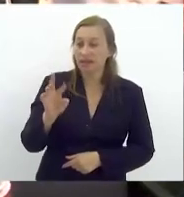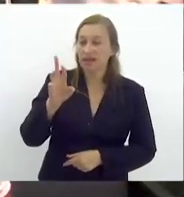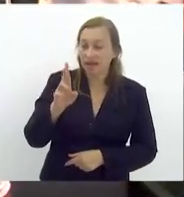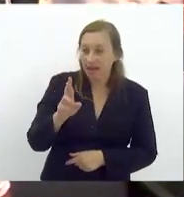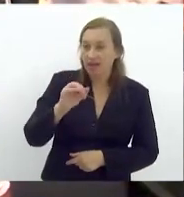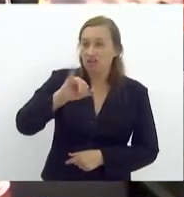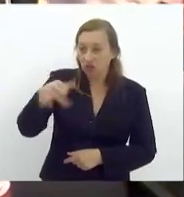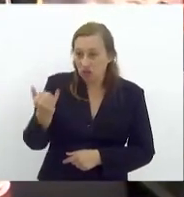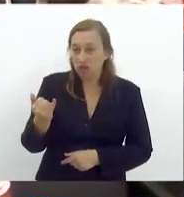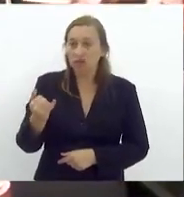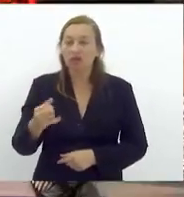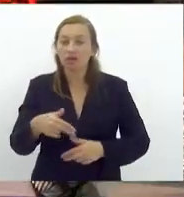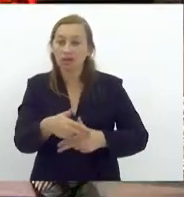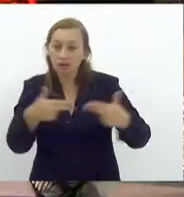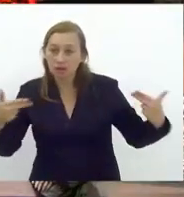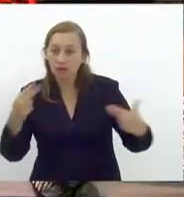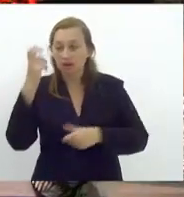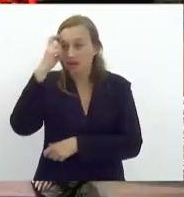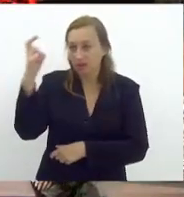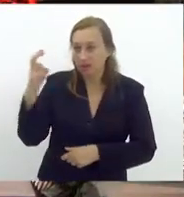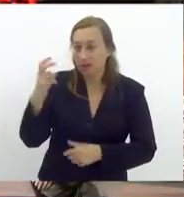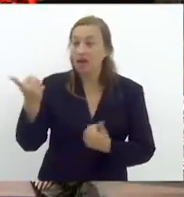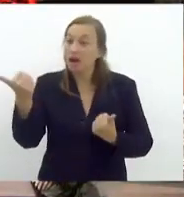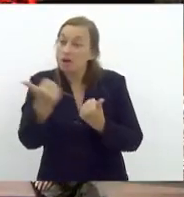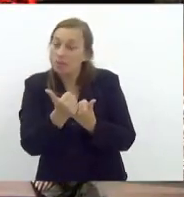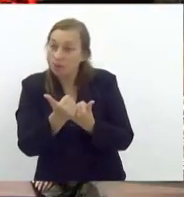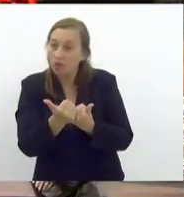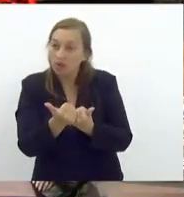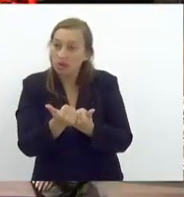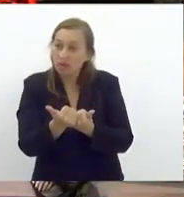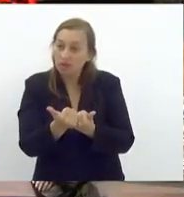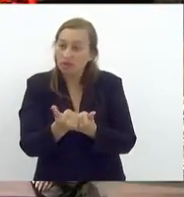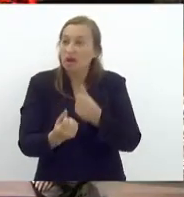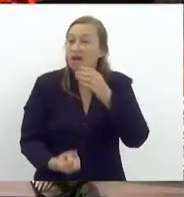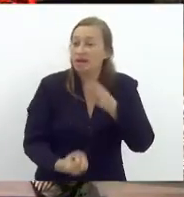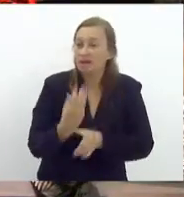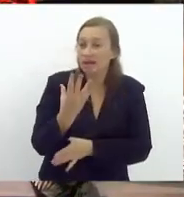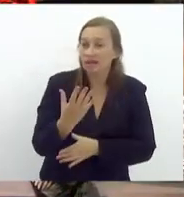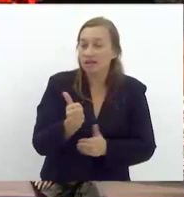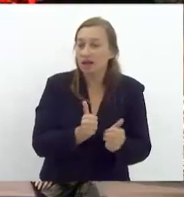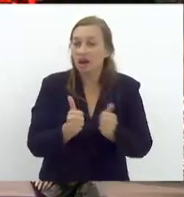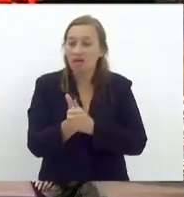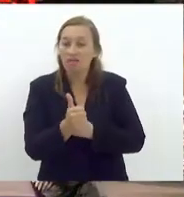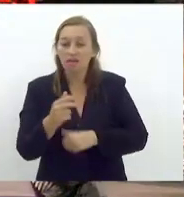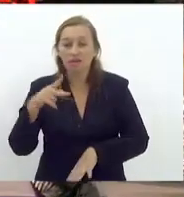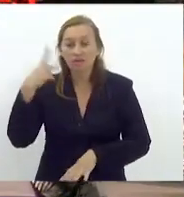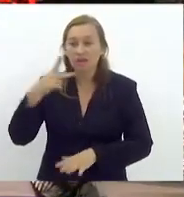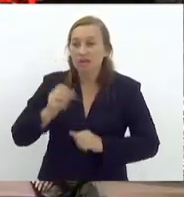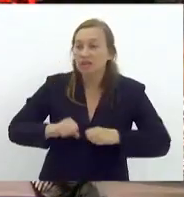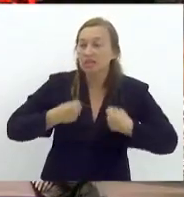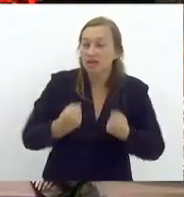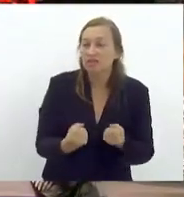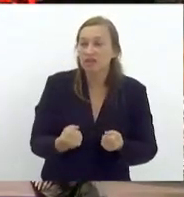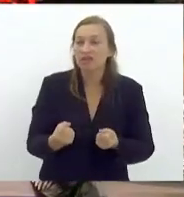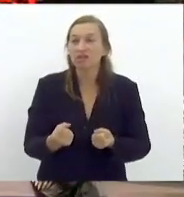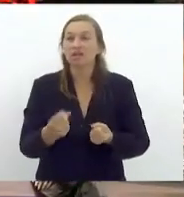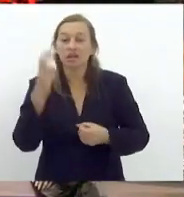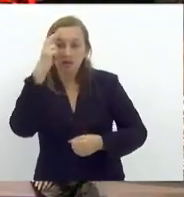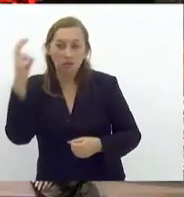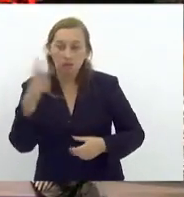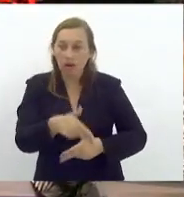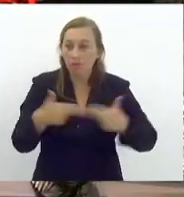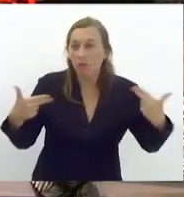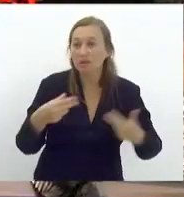da cultura hip hop apoia e legitima a construção da frente parlamentar em defesa da cultura hip hop